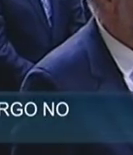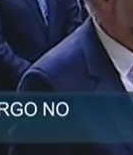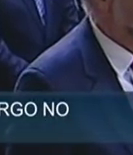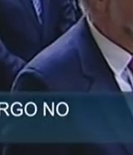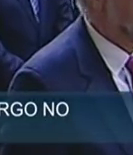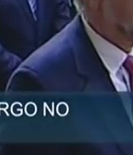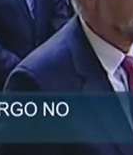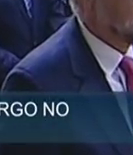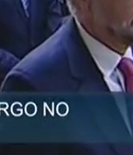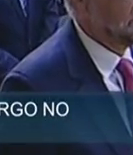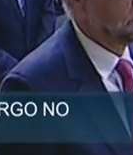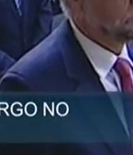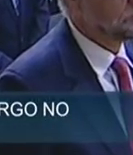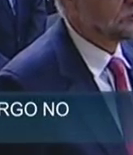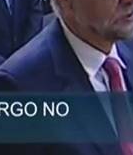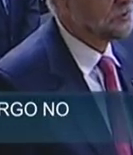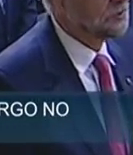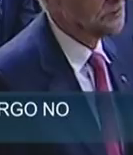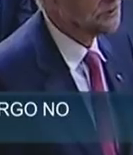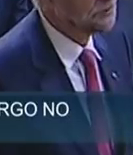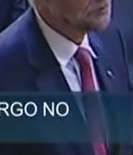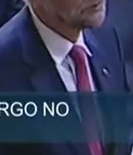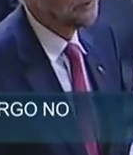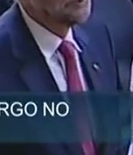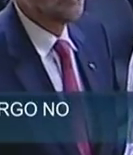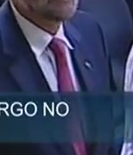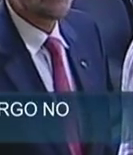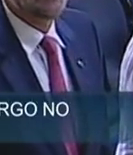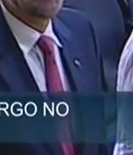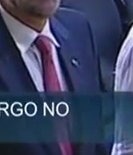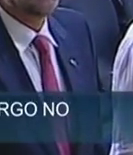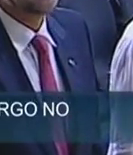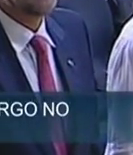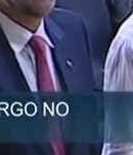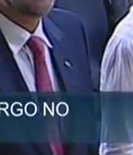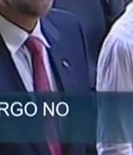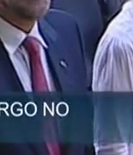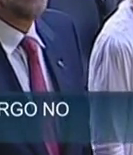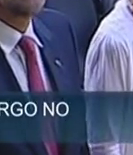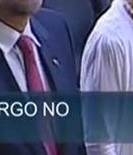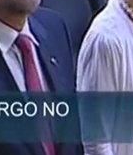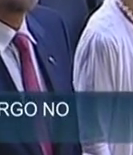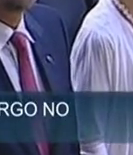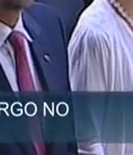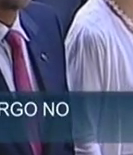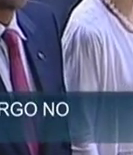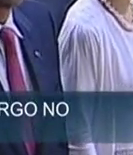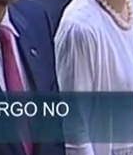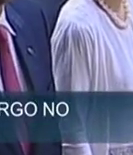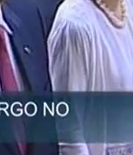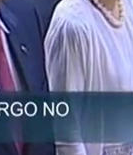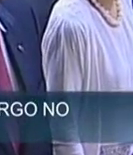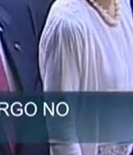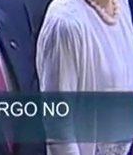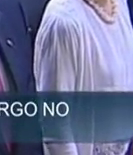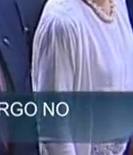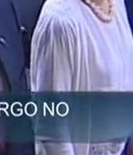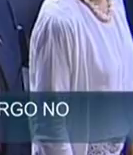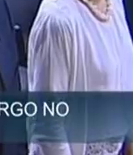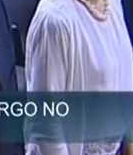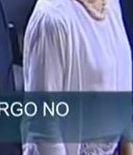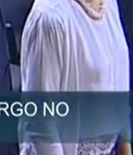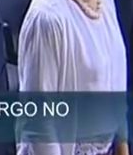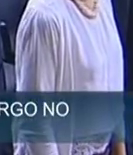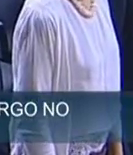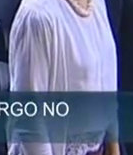da liberdade nas ruas de luz brilhou do céu da pátria nesse instante.